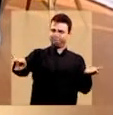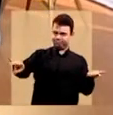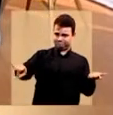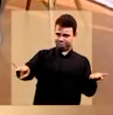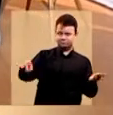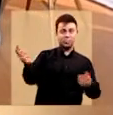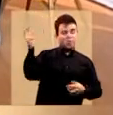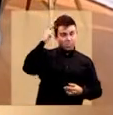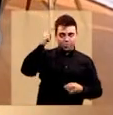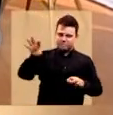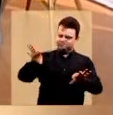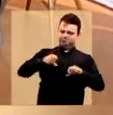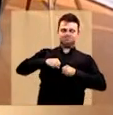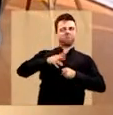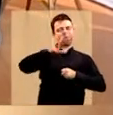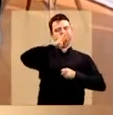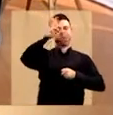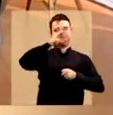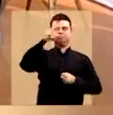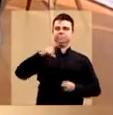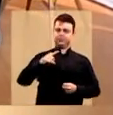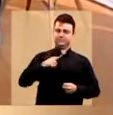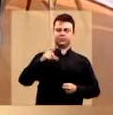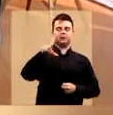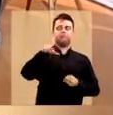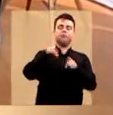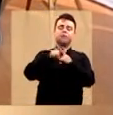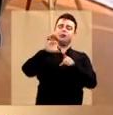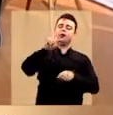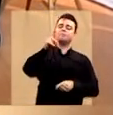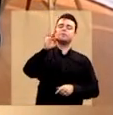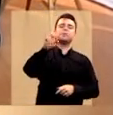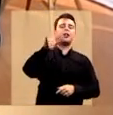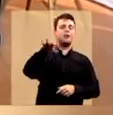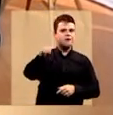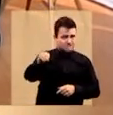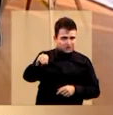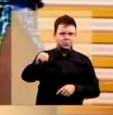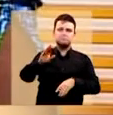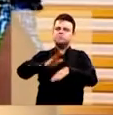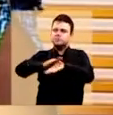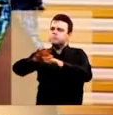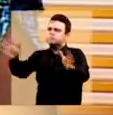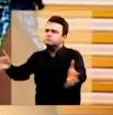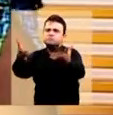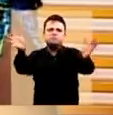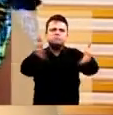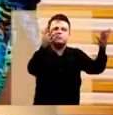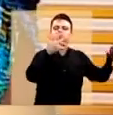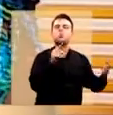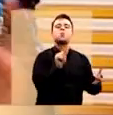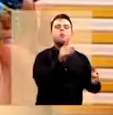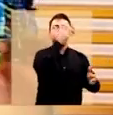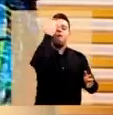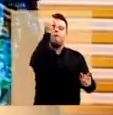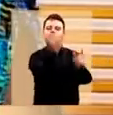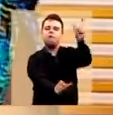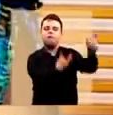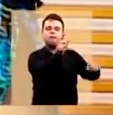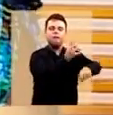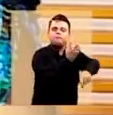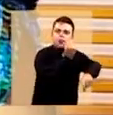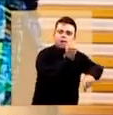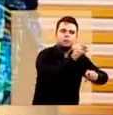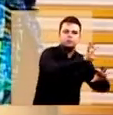ver com a maneira como a indústria, o capitalismo, sim, acaba se apropriando desses símbolos. De falar em embranquecimento não é falar somente